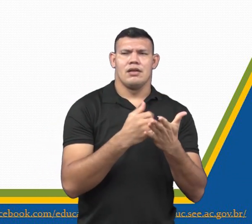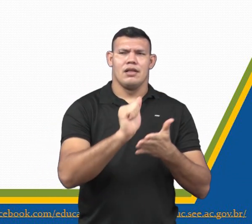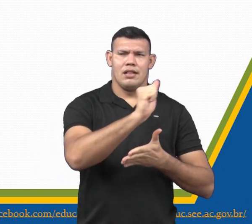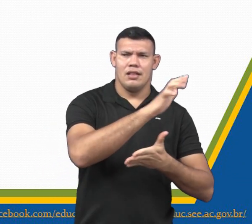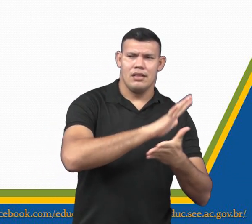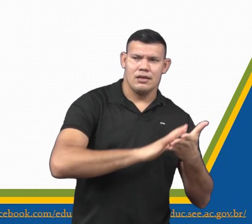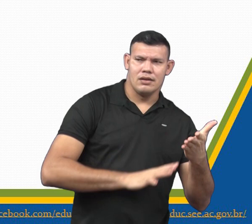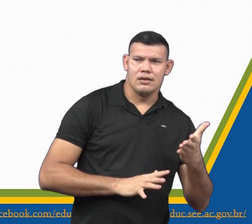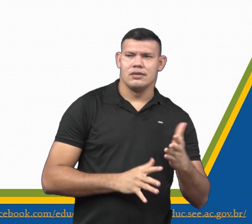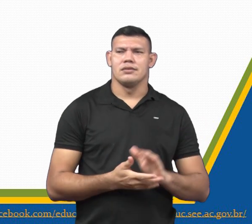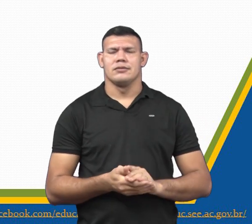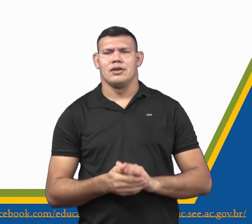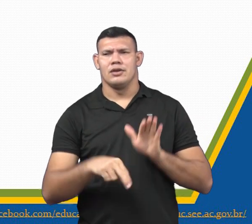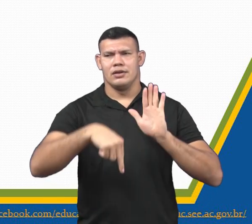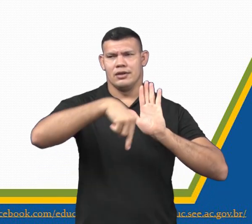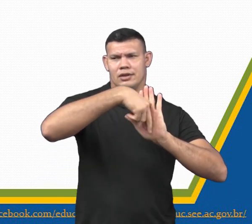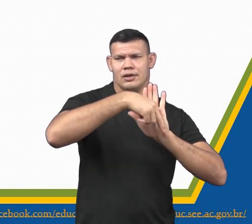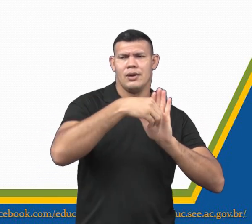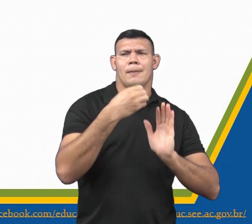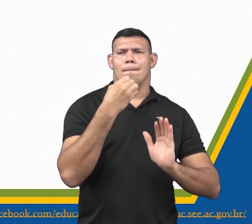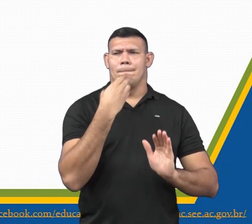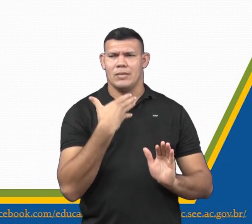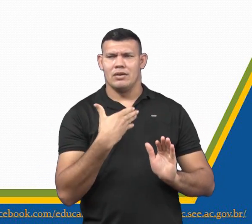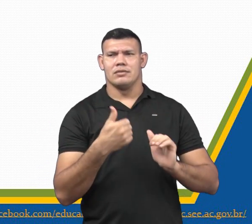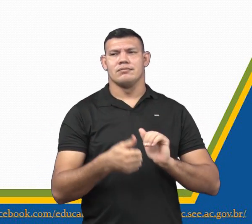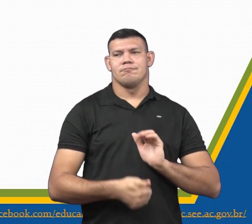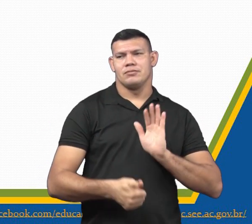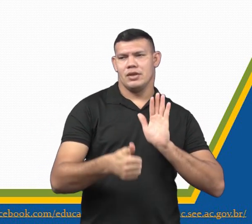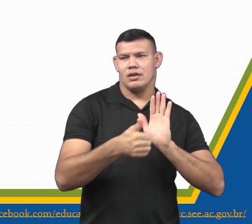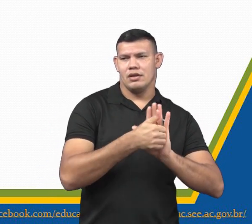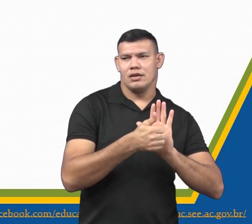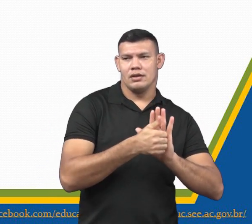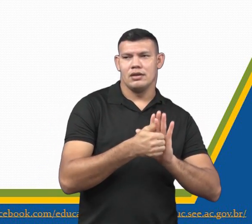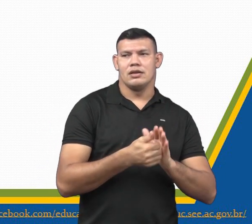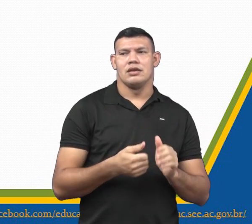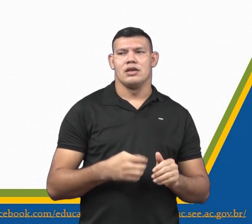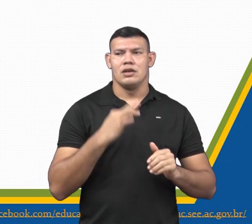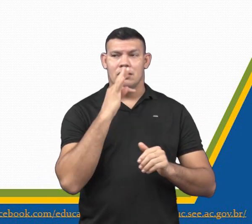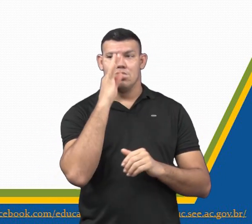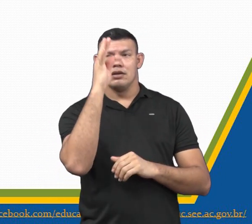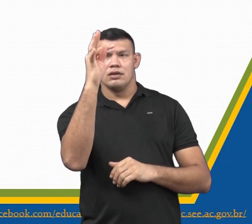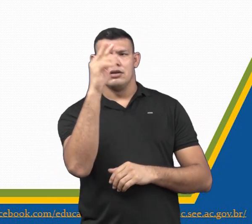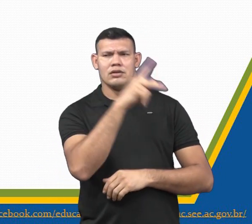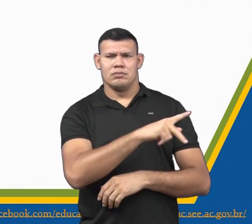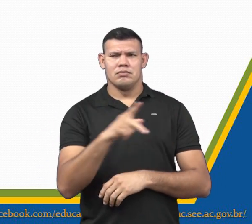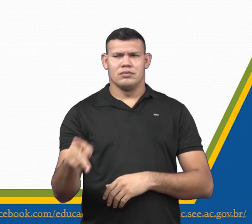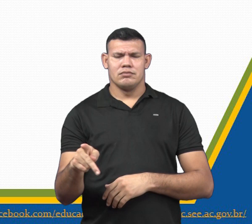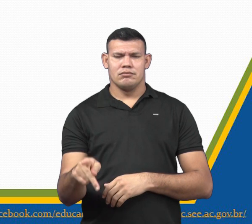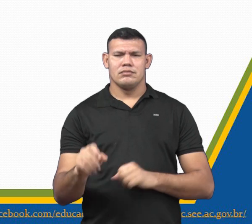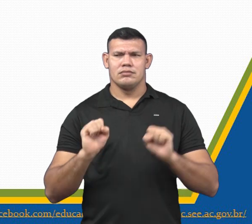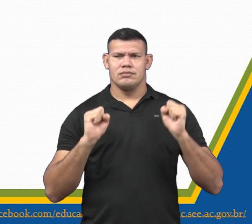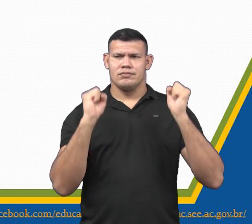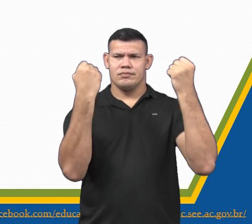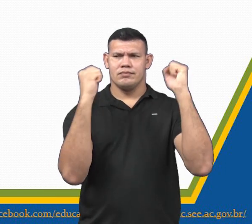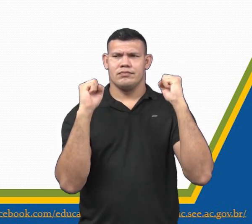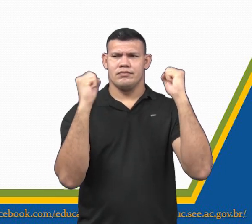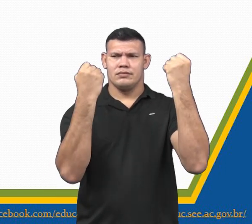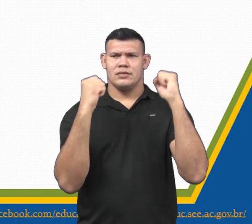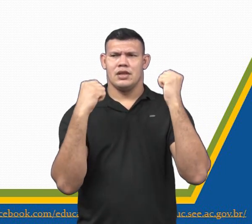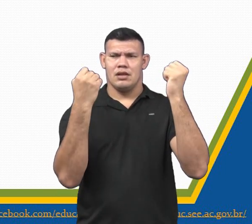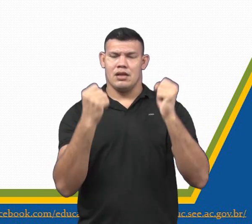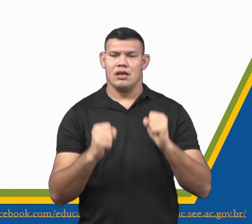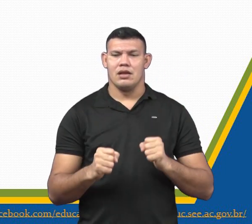de basquetebol. Esta é a minha história. Coisas muito boas estão a caminho. Está escrito